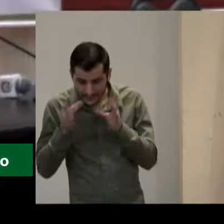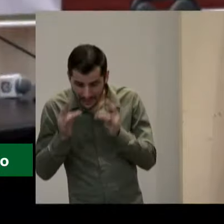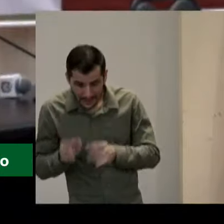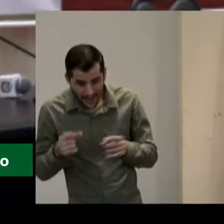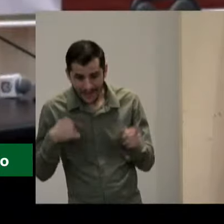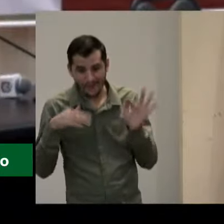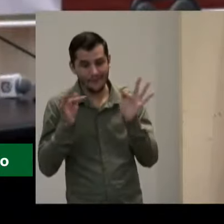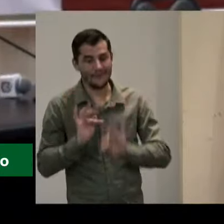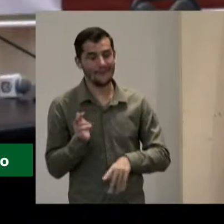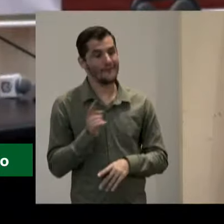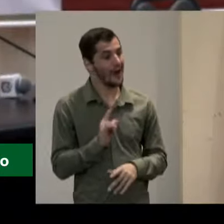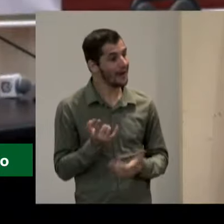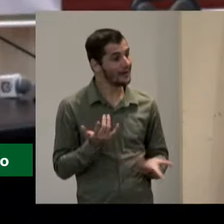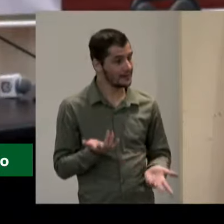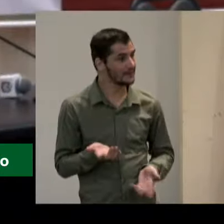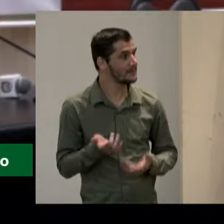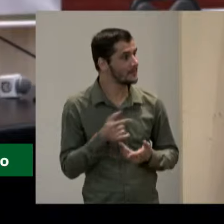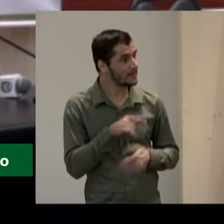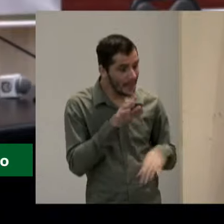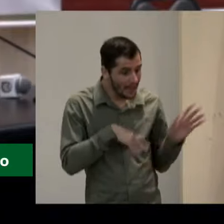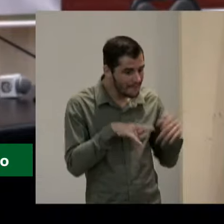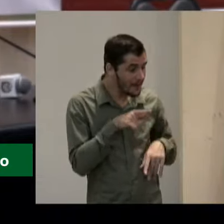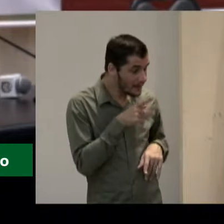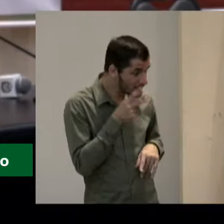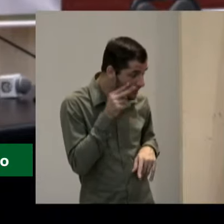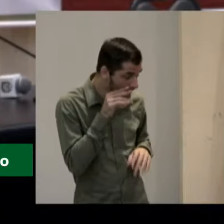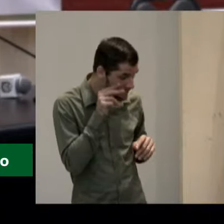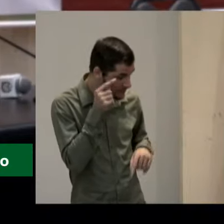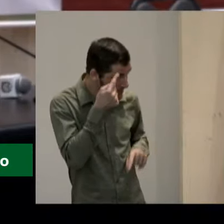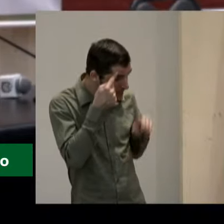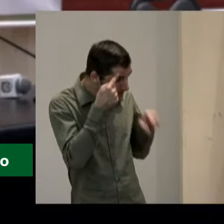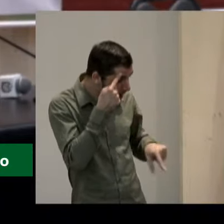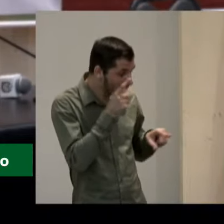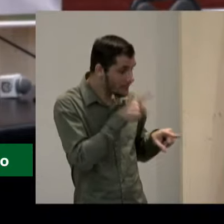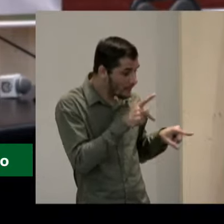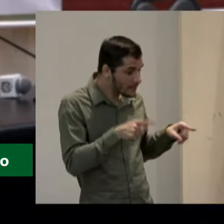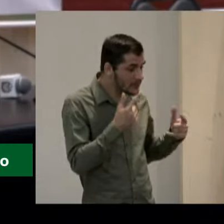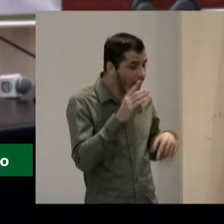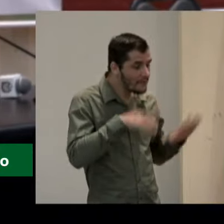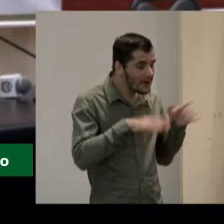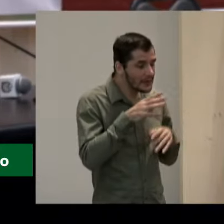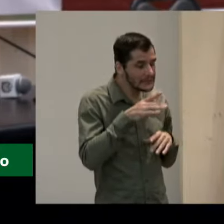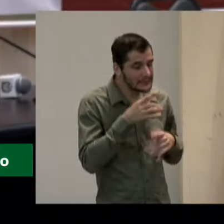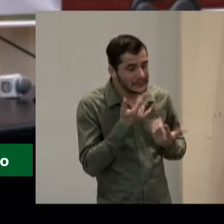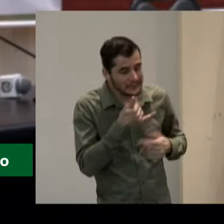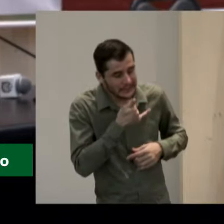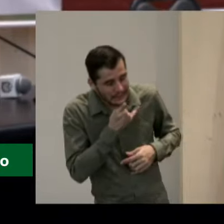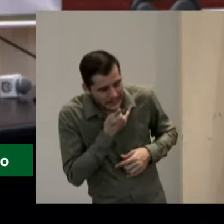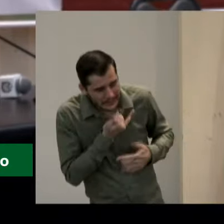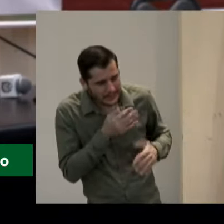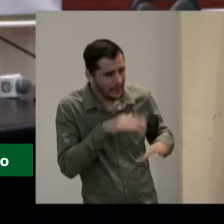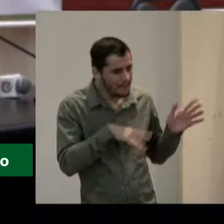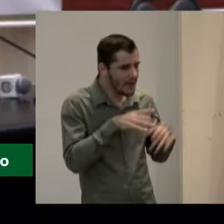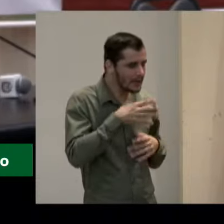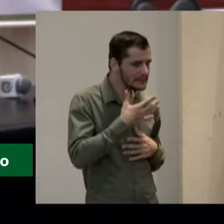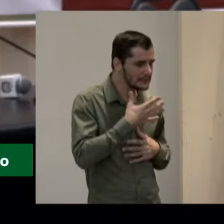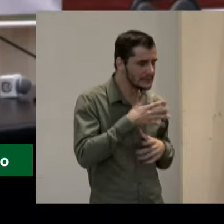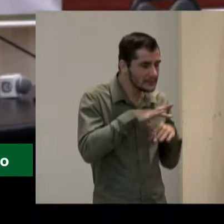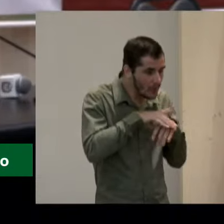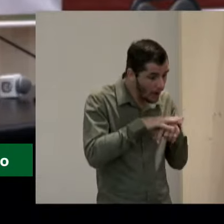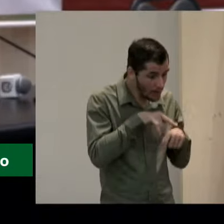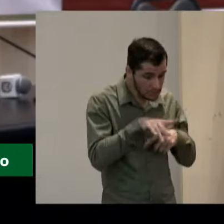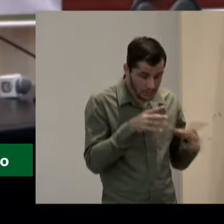muitas vezes o que eu vejo professores adoecendo é porque se apega muito ao detalhe. Faça o seu melhor e está bom demais.